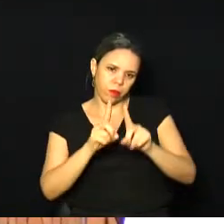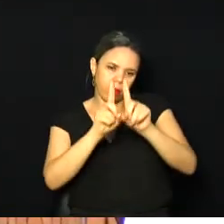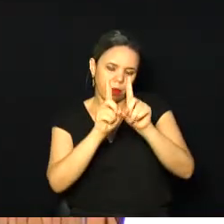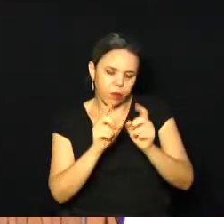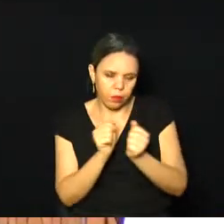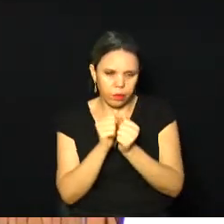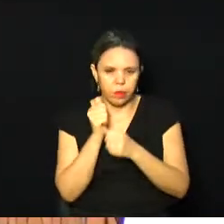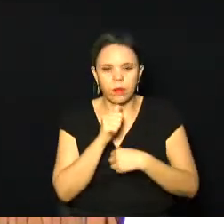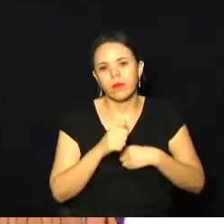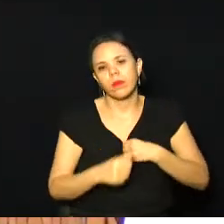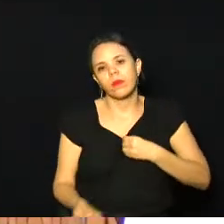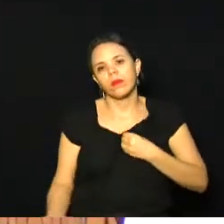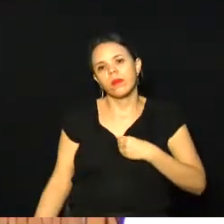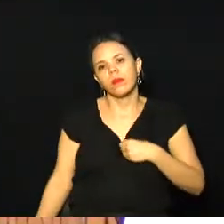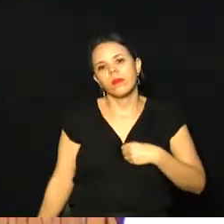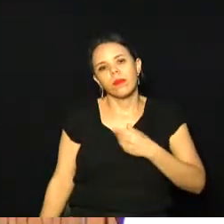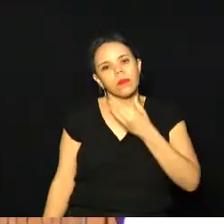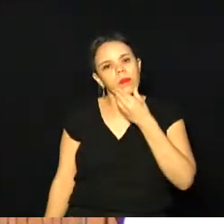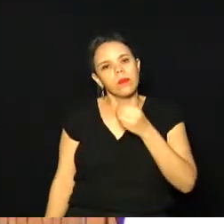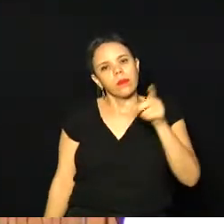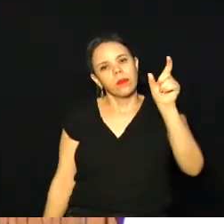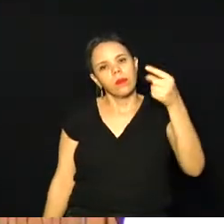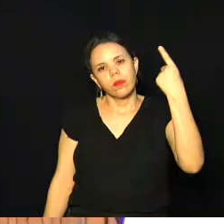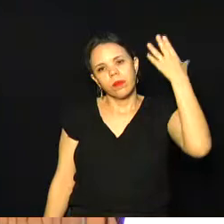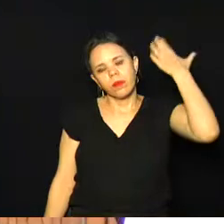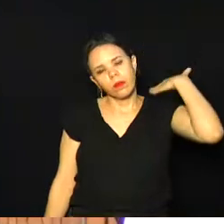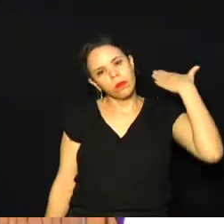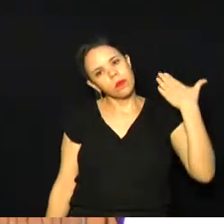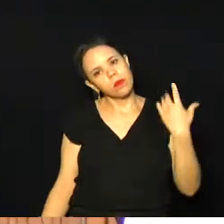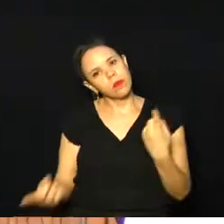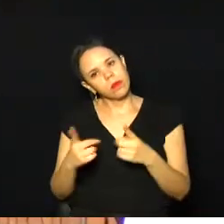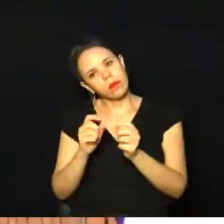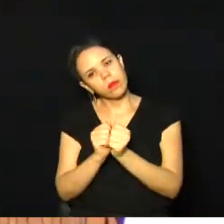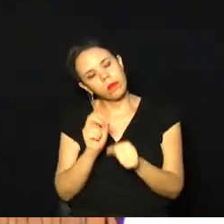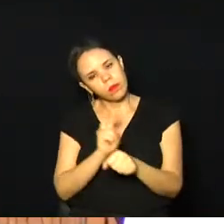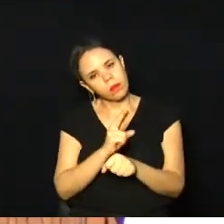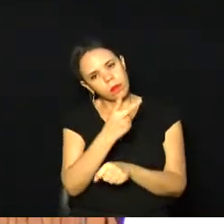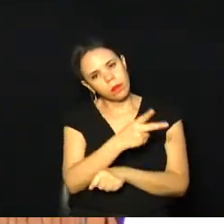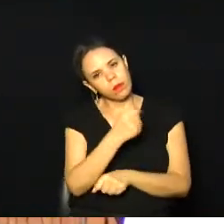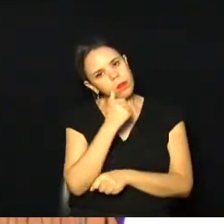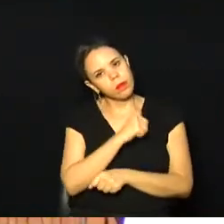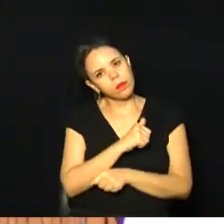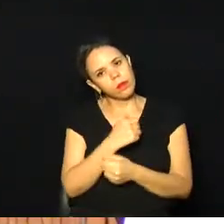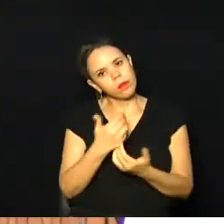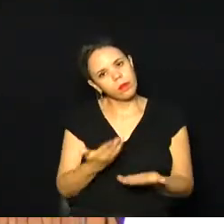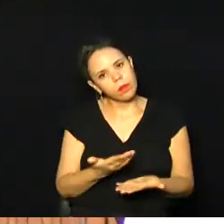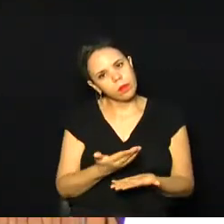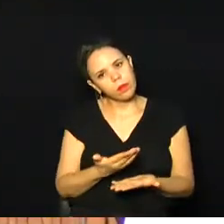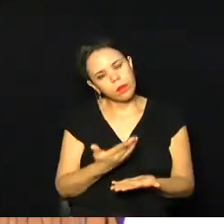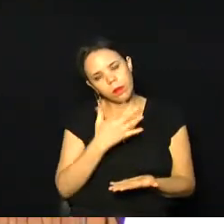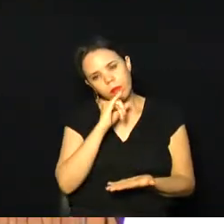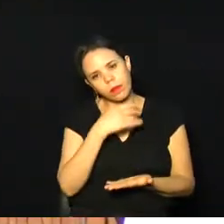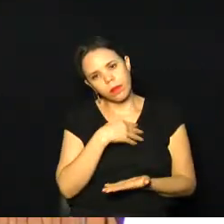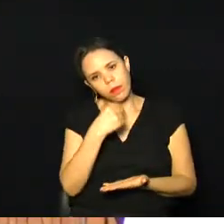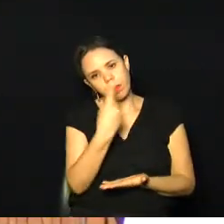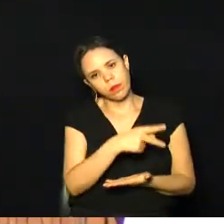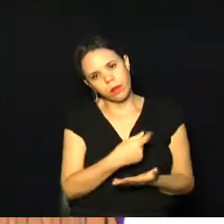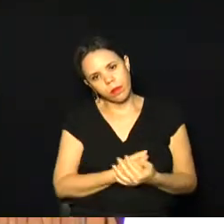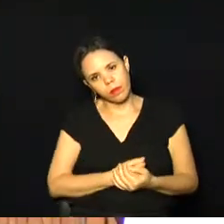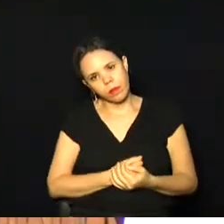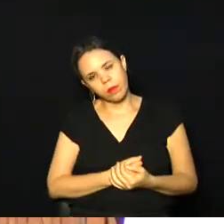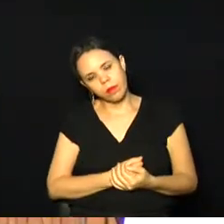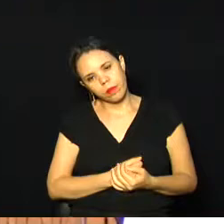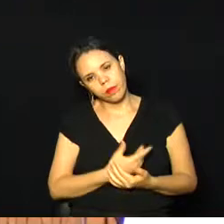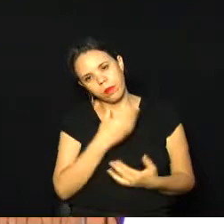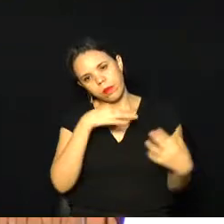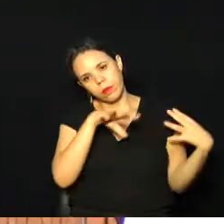do lado dela, aquele que um dia disse que ficaria com ela para cuidar dessa mulher, aquele que é o pai dos seus filhos. Então, que os